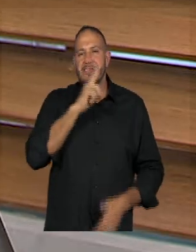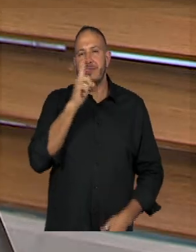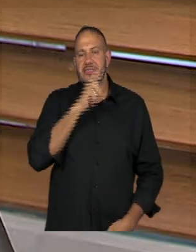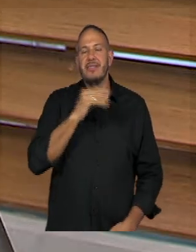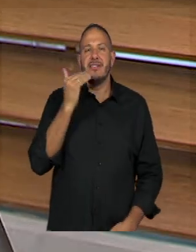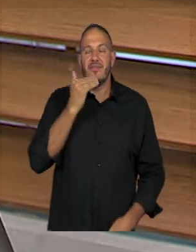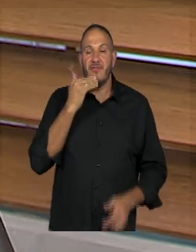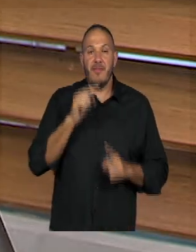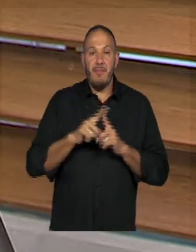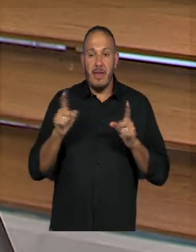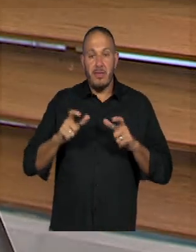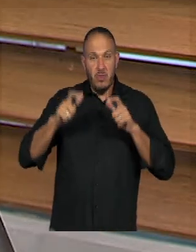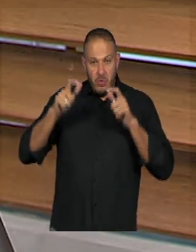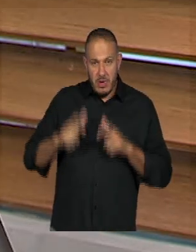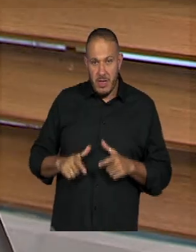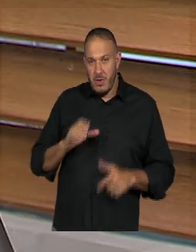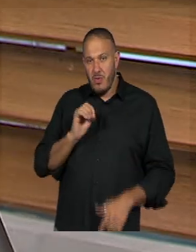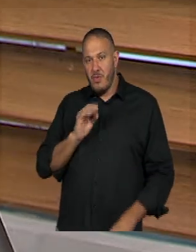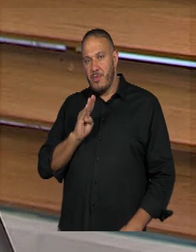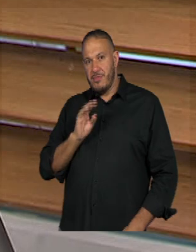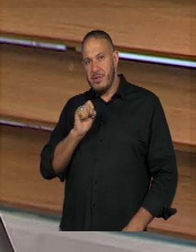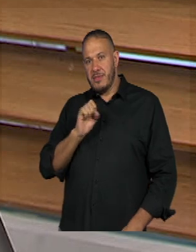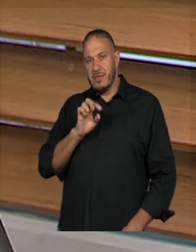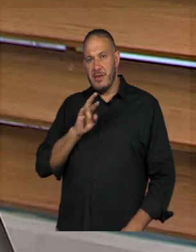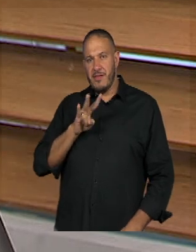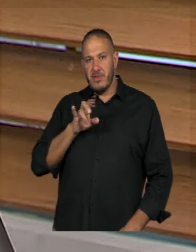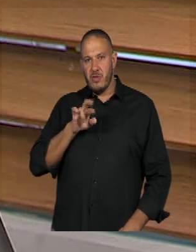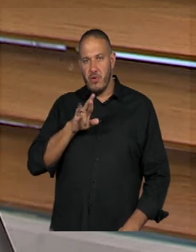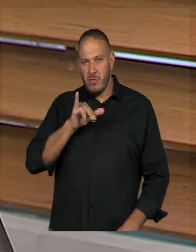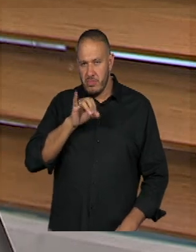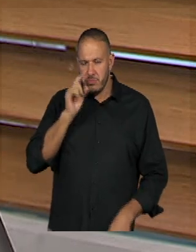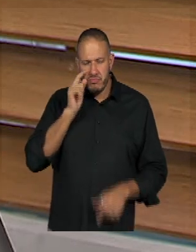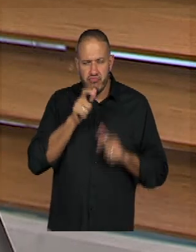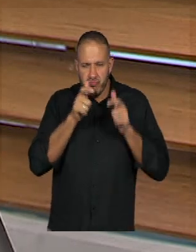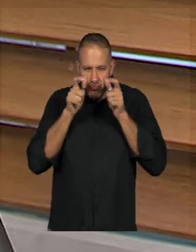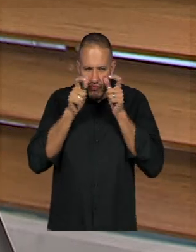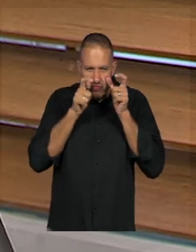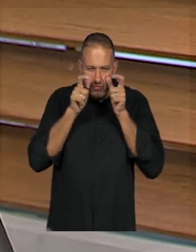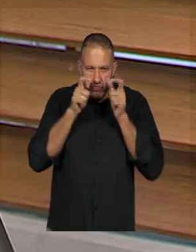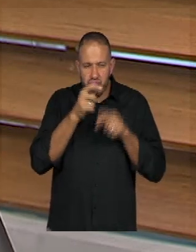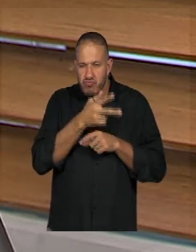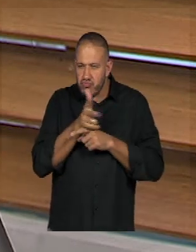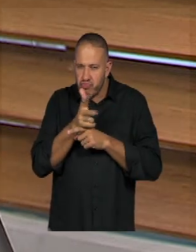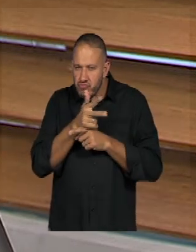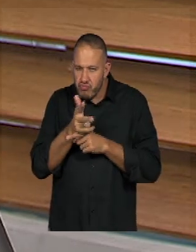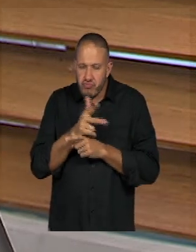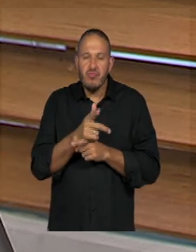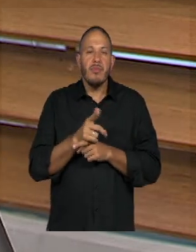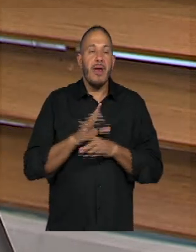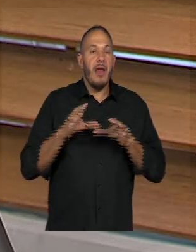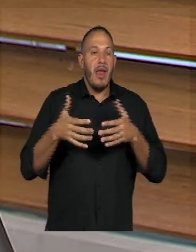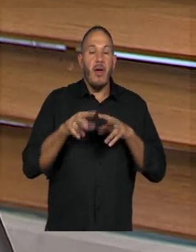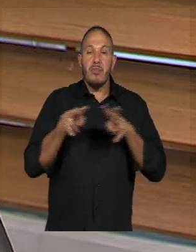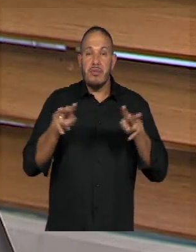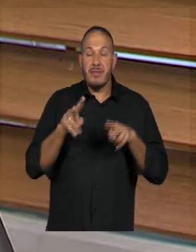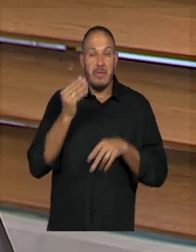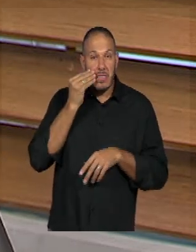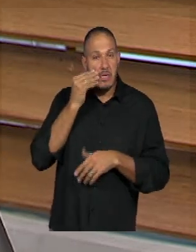o Observatório trabalha, sim, com esses projetos, busca diretamente junto em Brasília esse tipo de